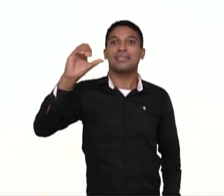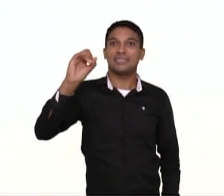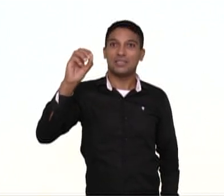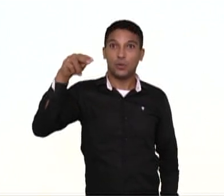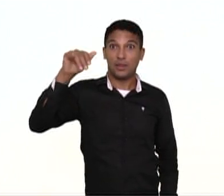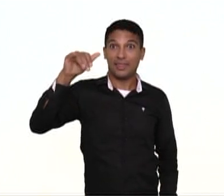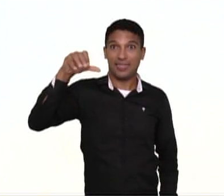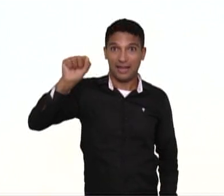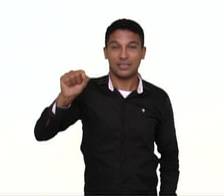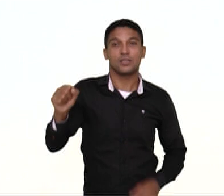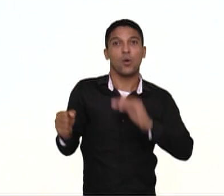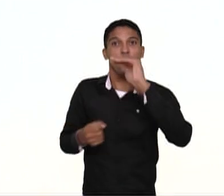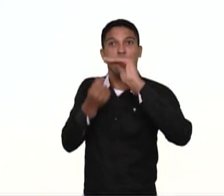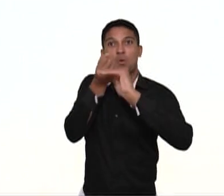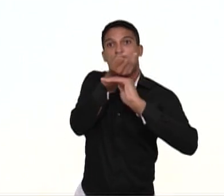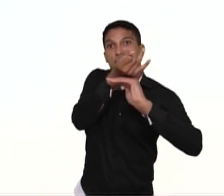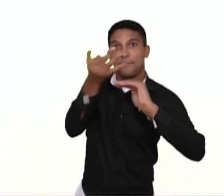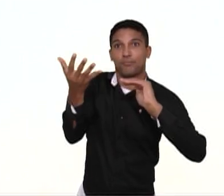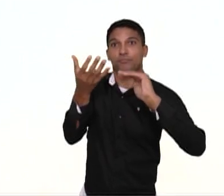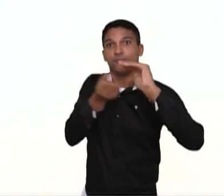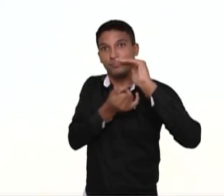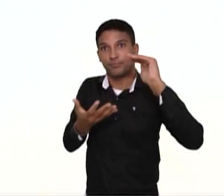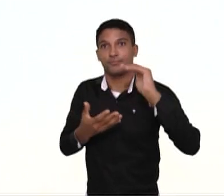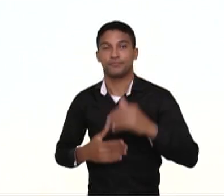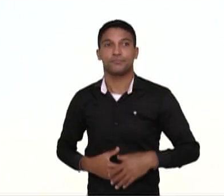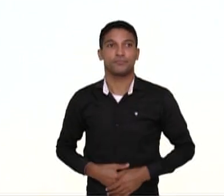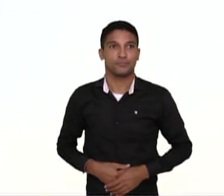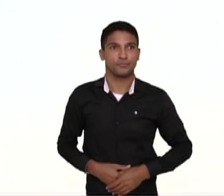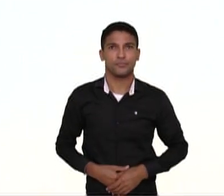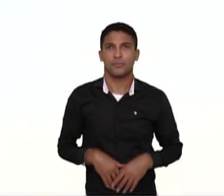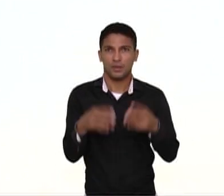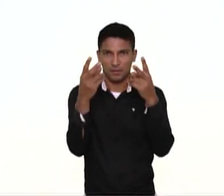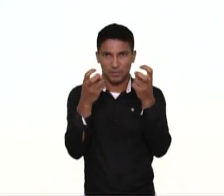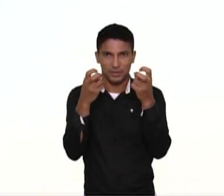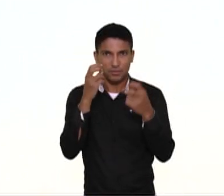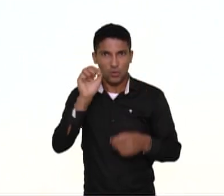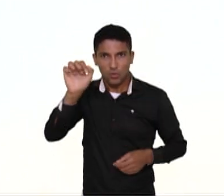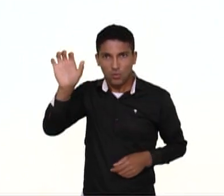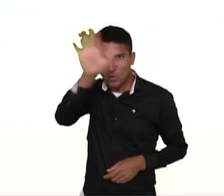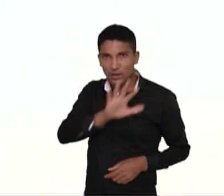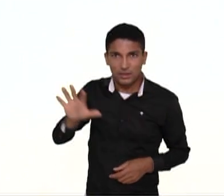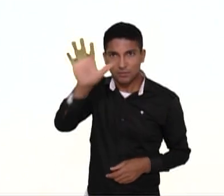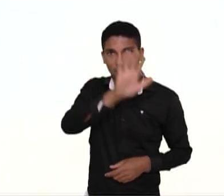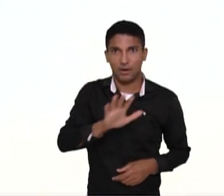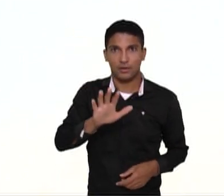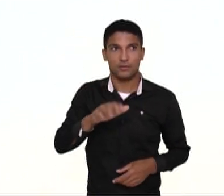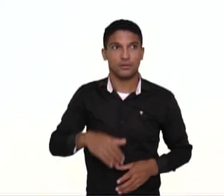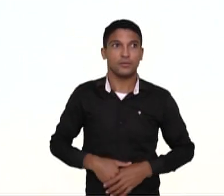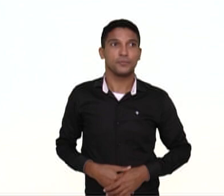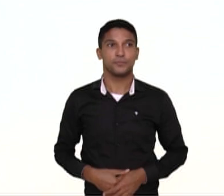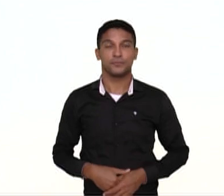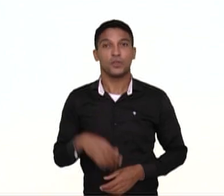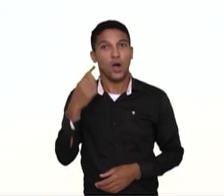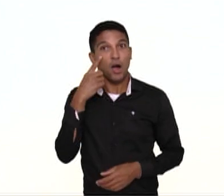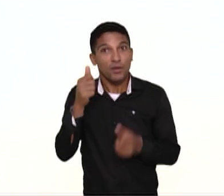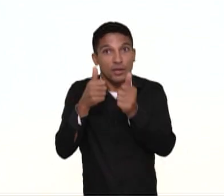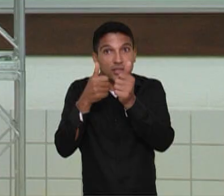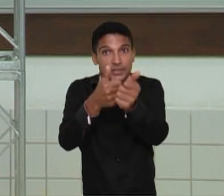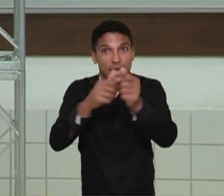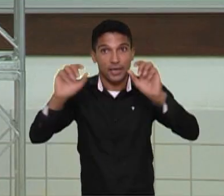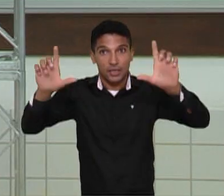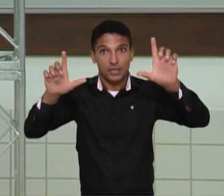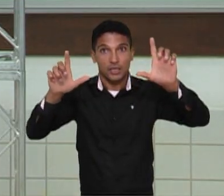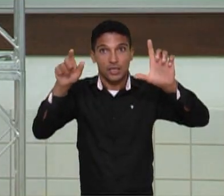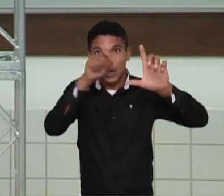matemática. No conjunto dos números naturais, você consegue representar, né? Acompanha comigo aqui no quadro bem rapidinho